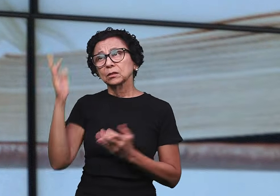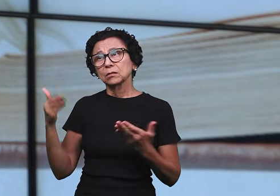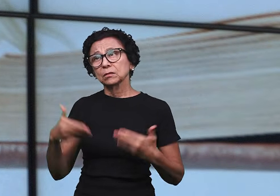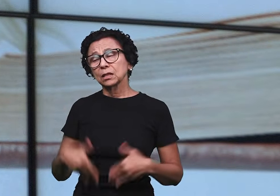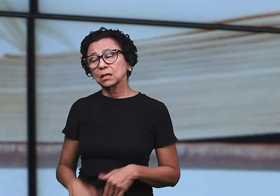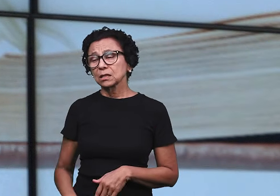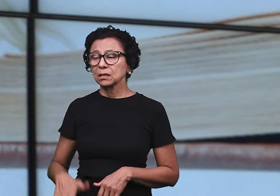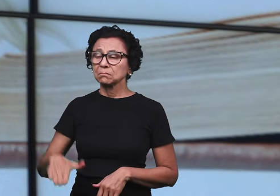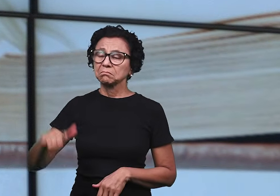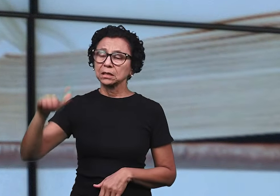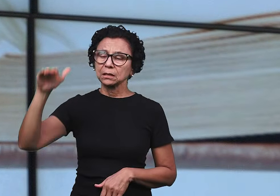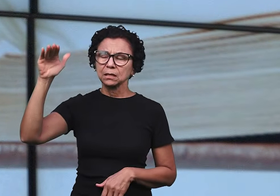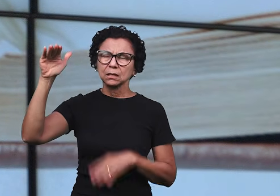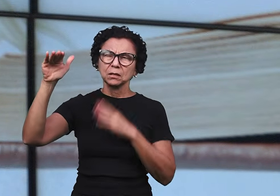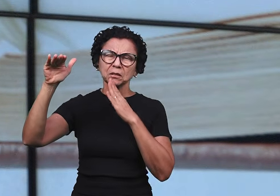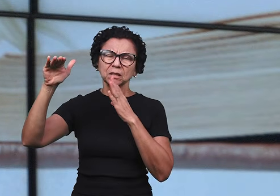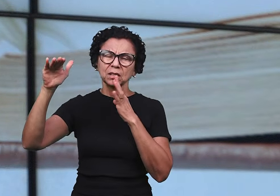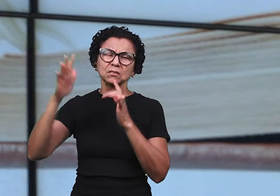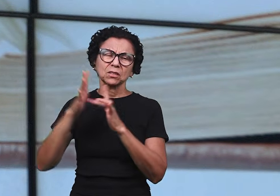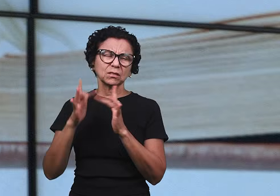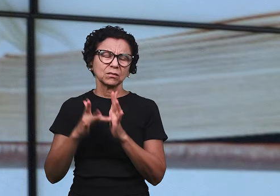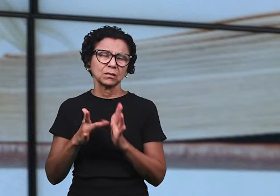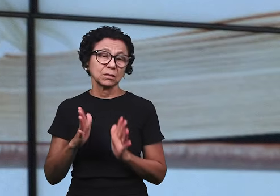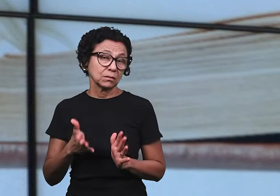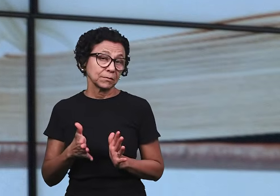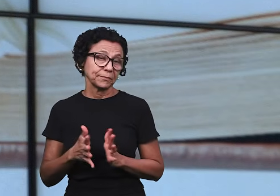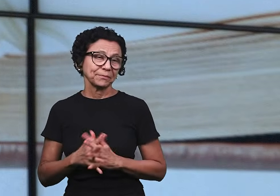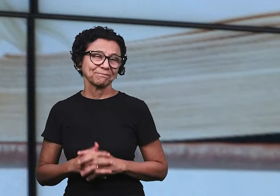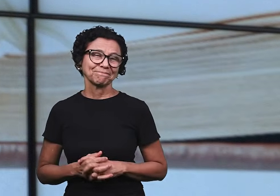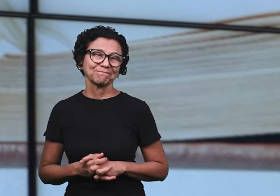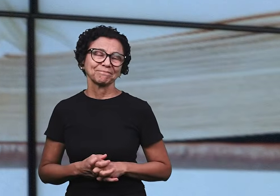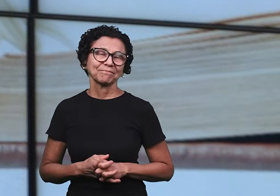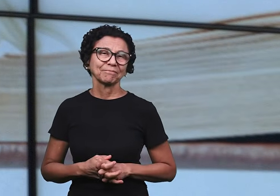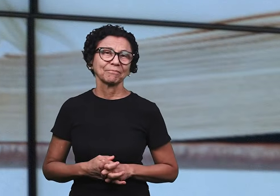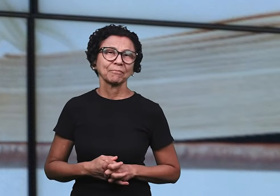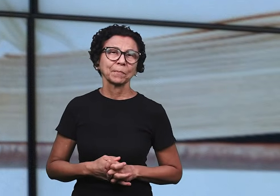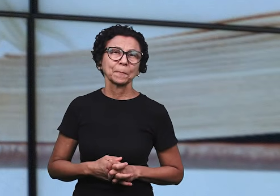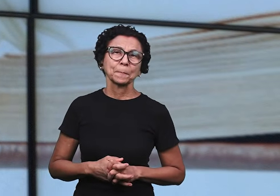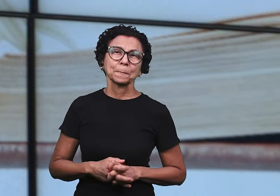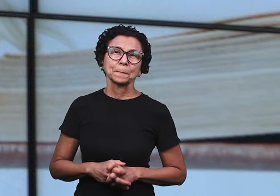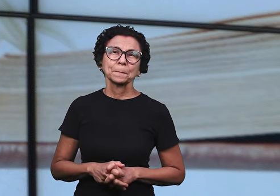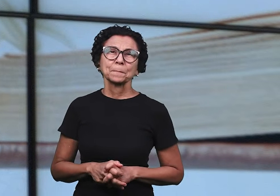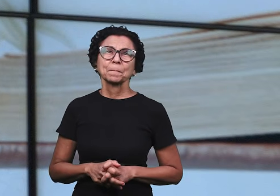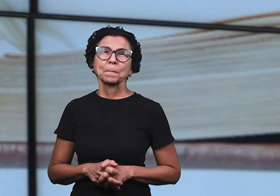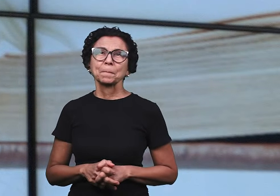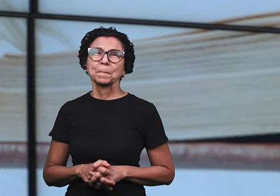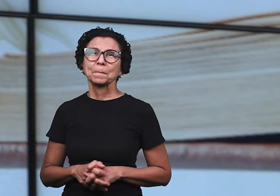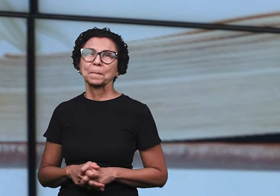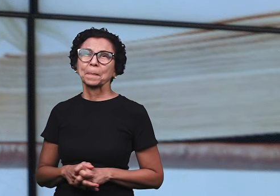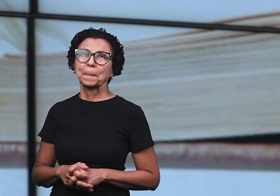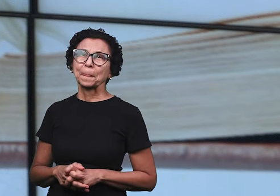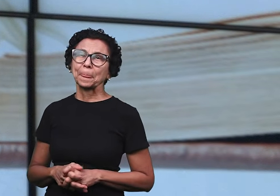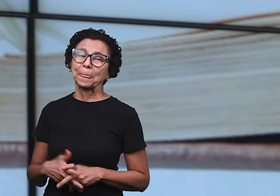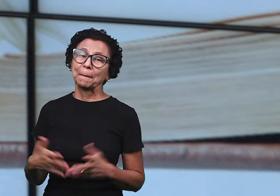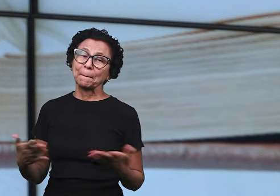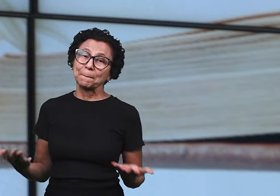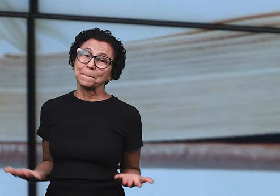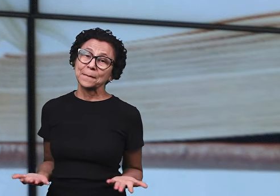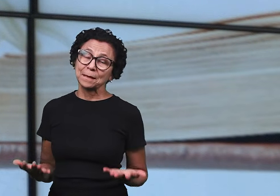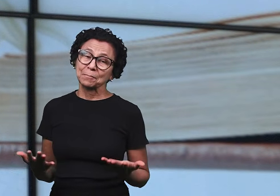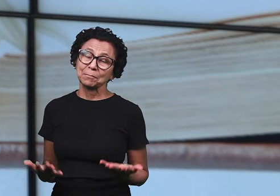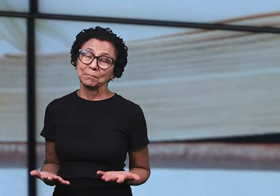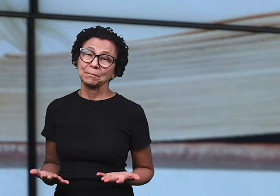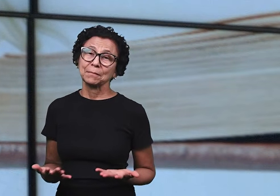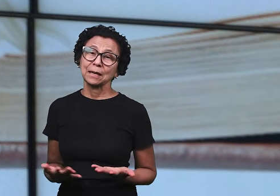fui criada na obra do Senhor, desde que eu nasci eu conheço o Senhor Jesus. Então assim, chegou um momento em que eu